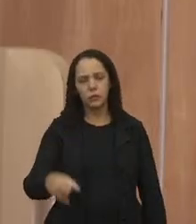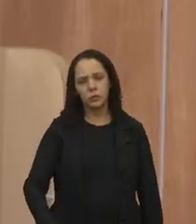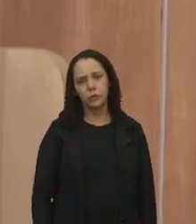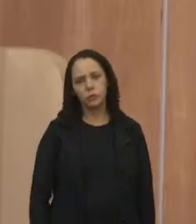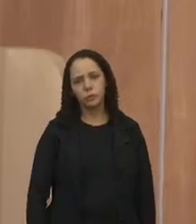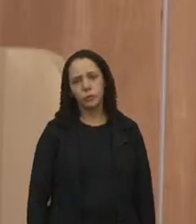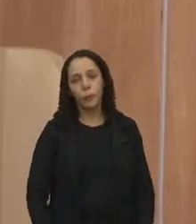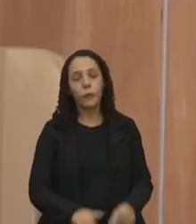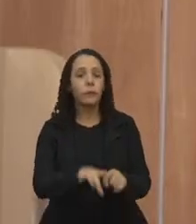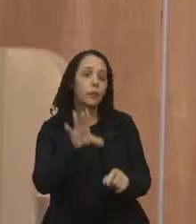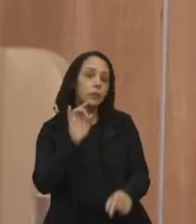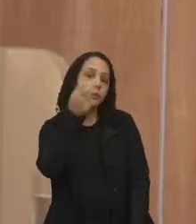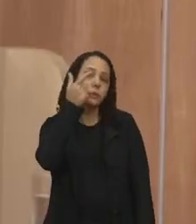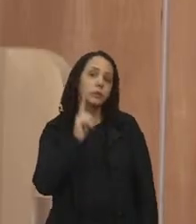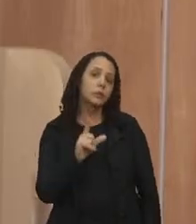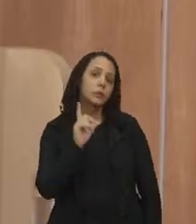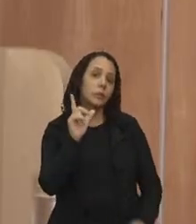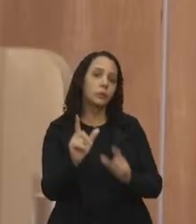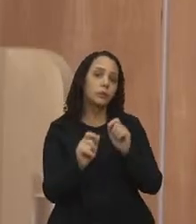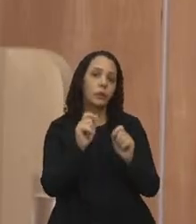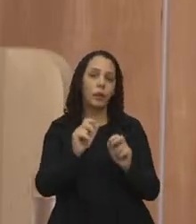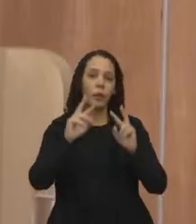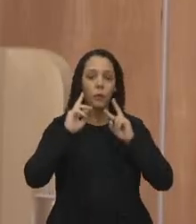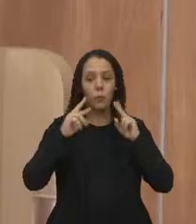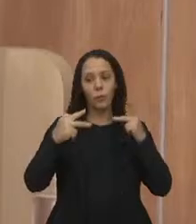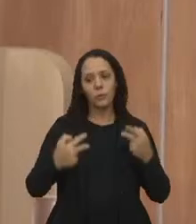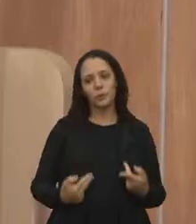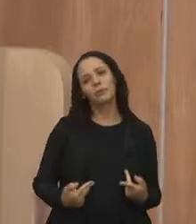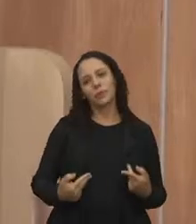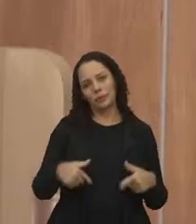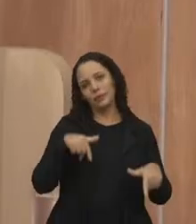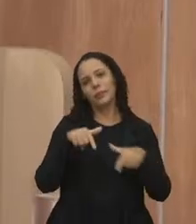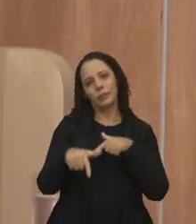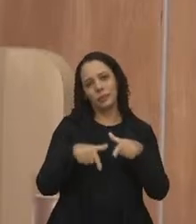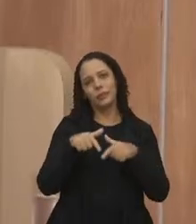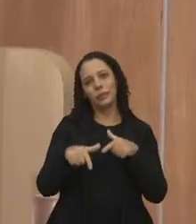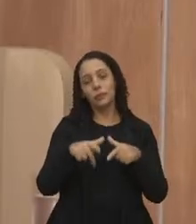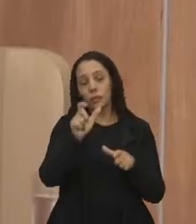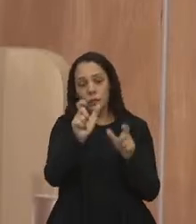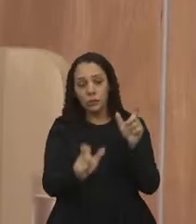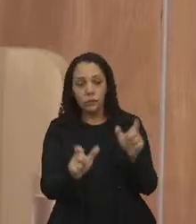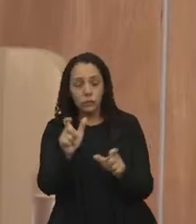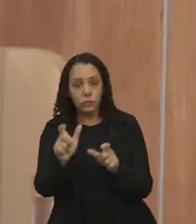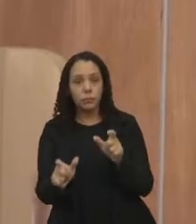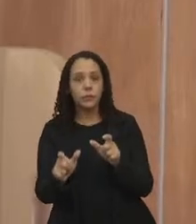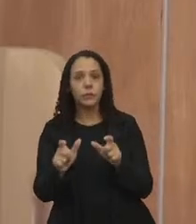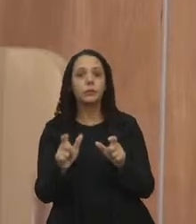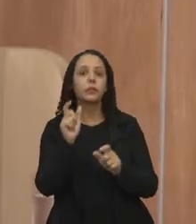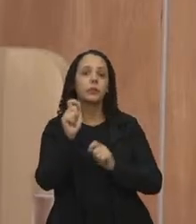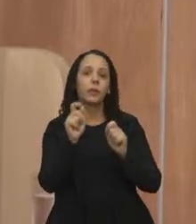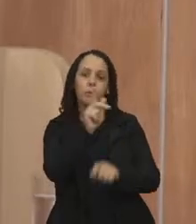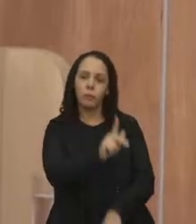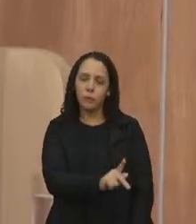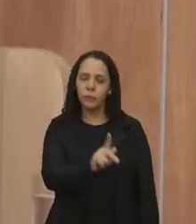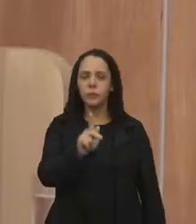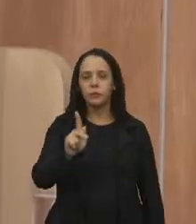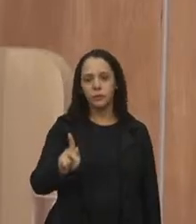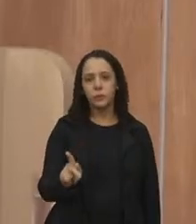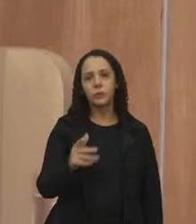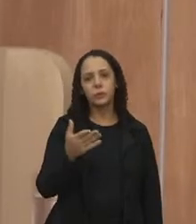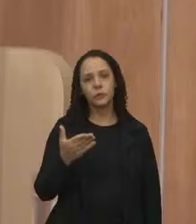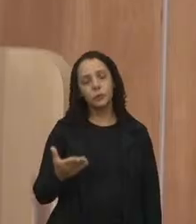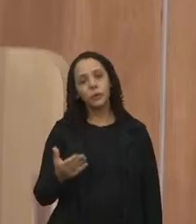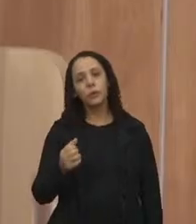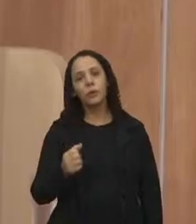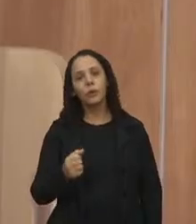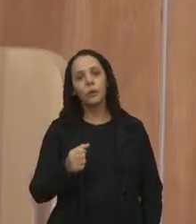Mas tudo isso só acontece através dos seres humanos que estão lá dentro, né? Então, e esses seres humanos são os nossos professores,